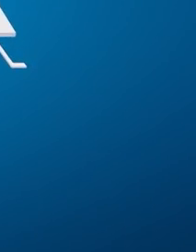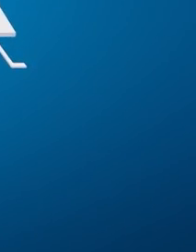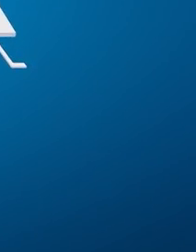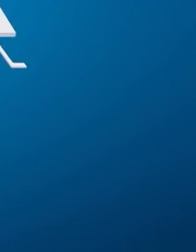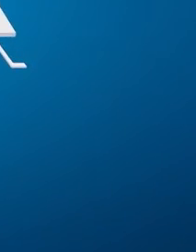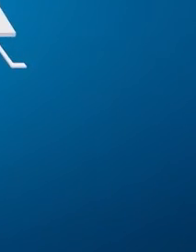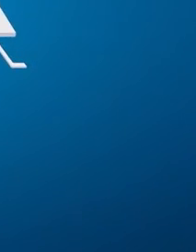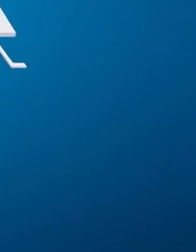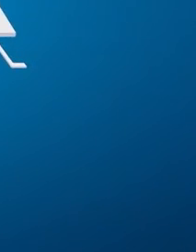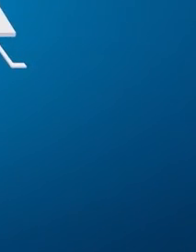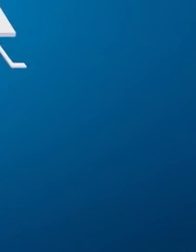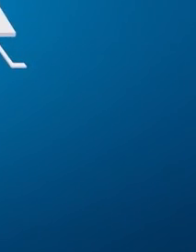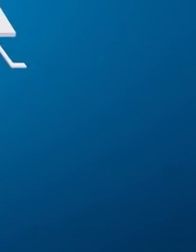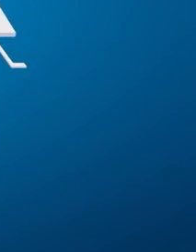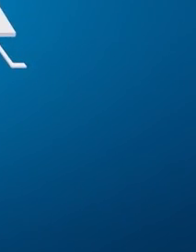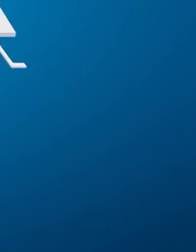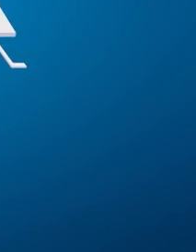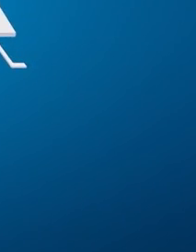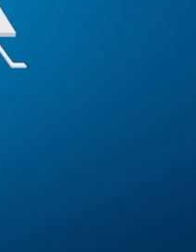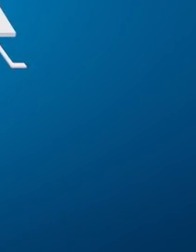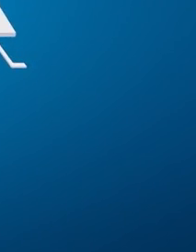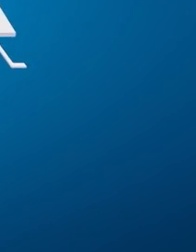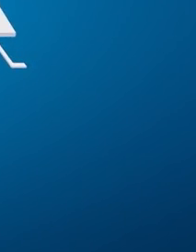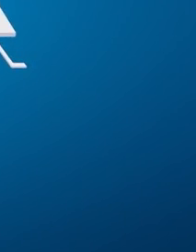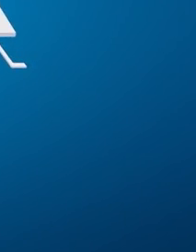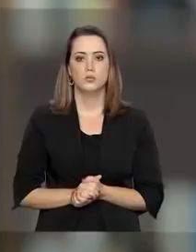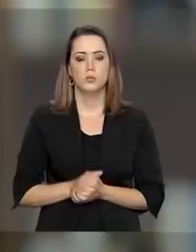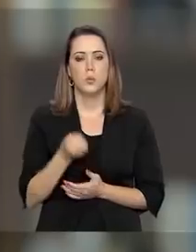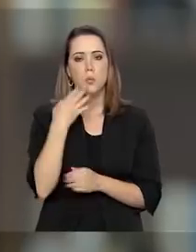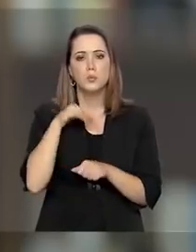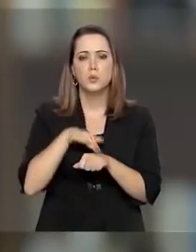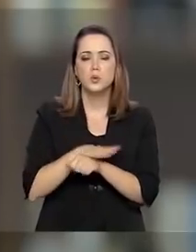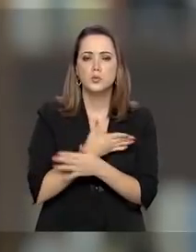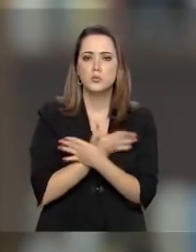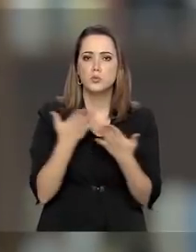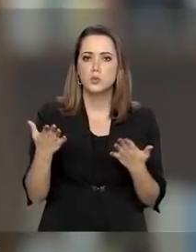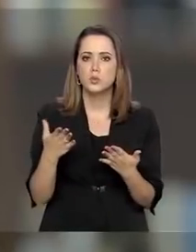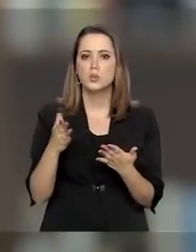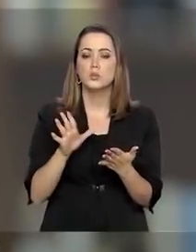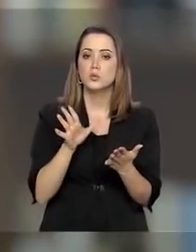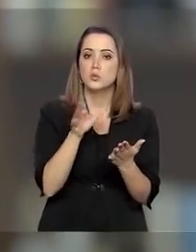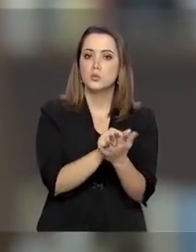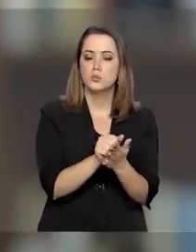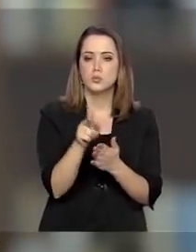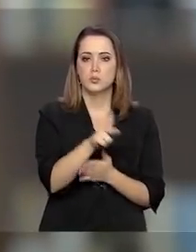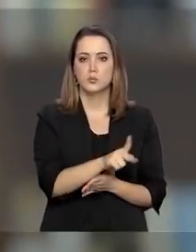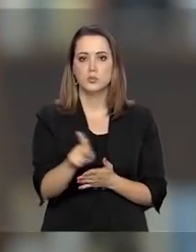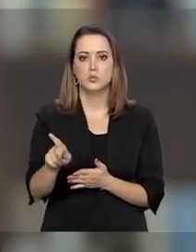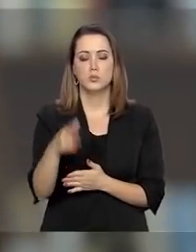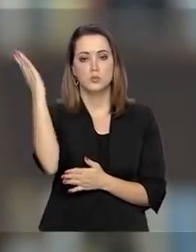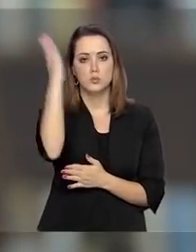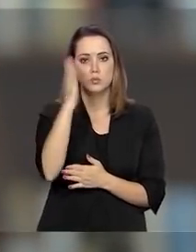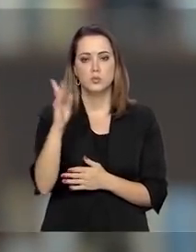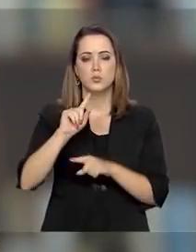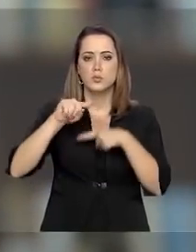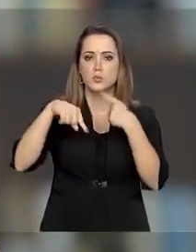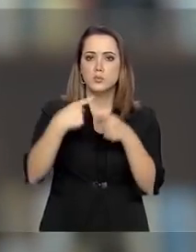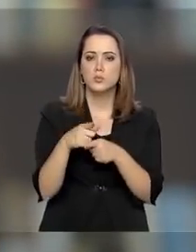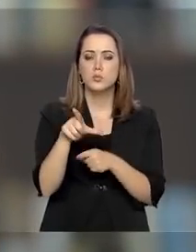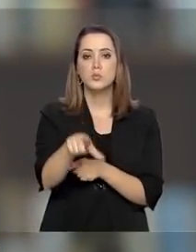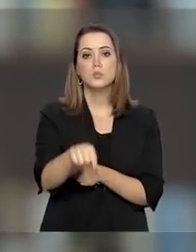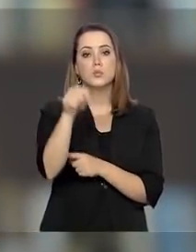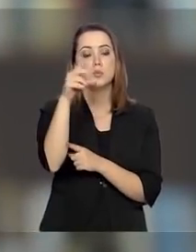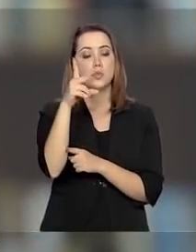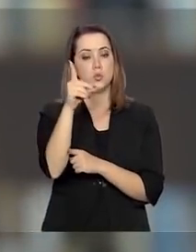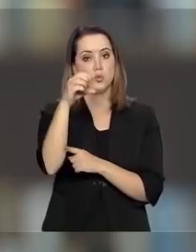do presidente da república michel temer boa noite a todos assumo a presidência do brasil após